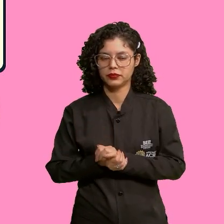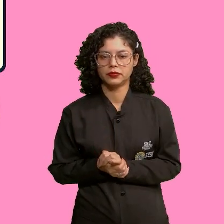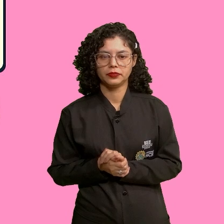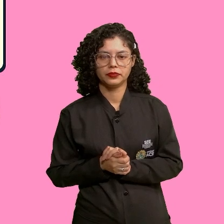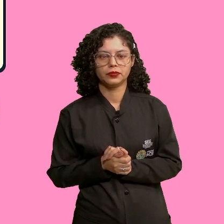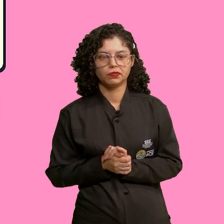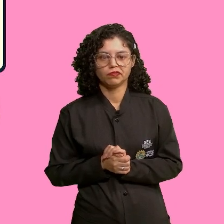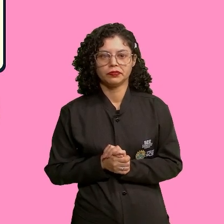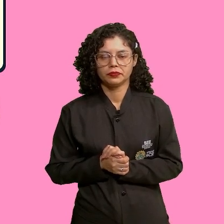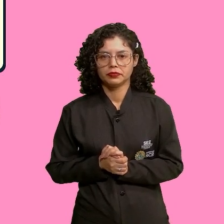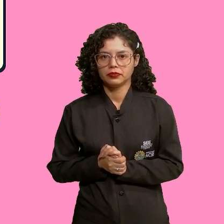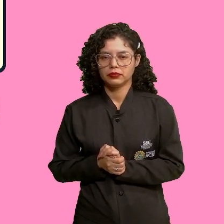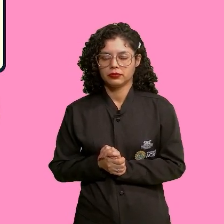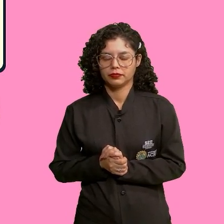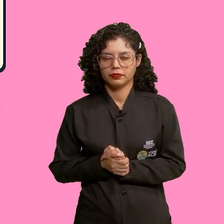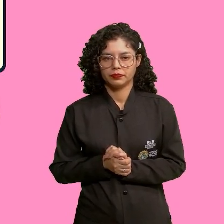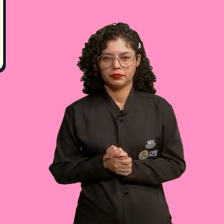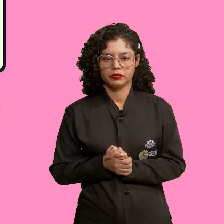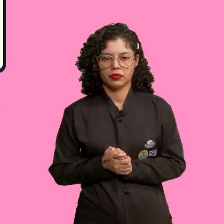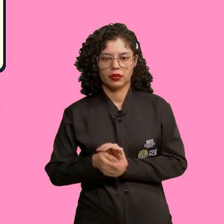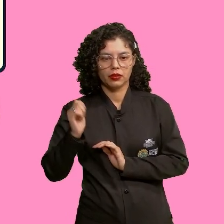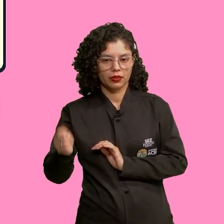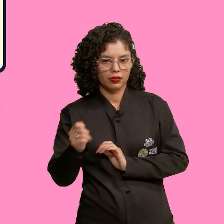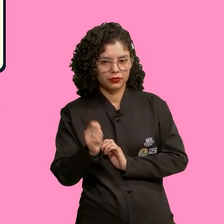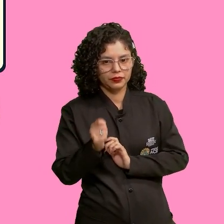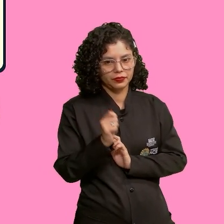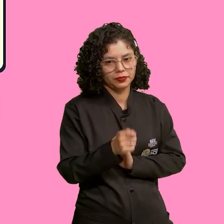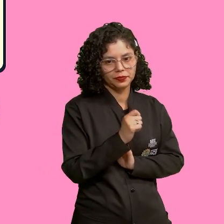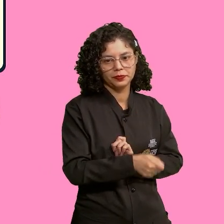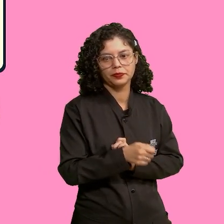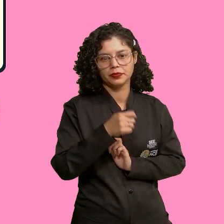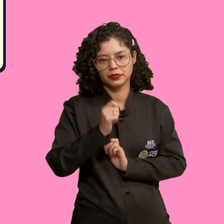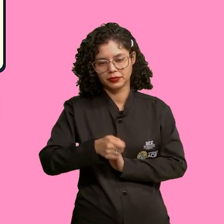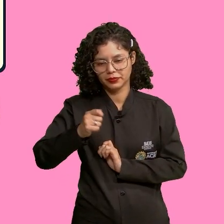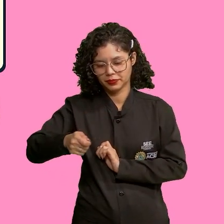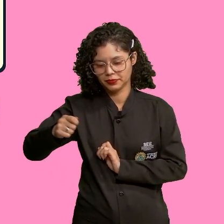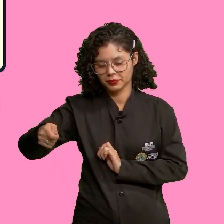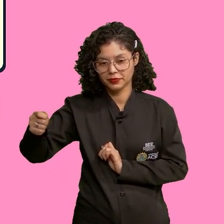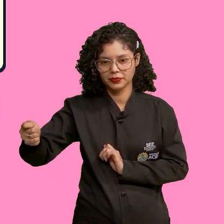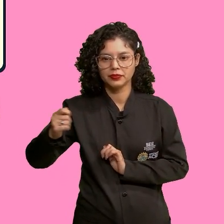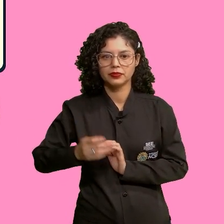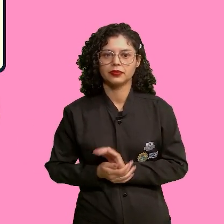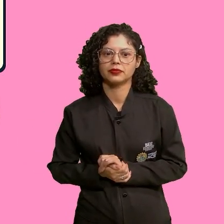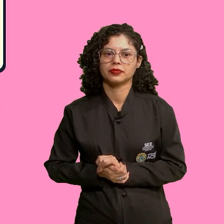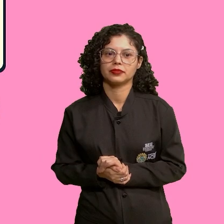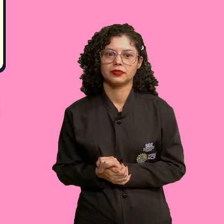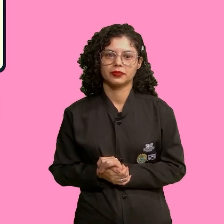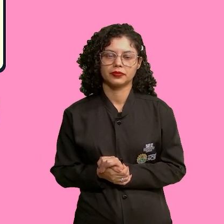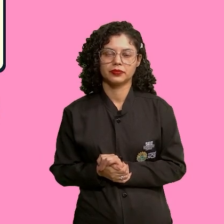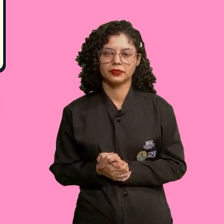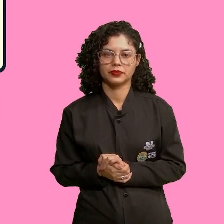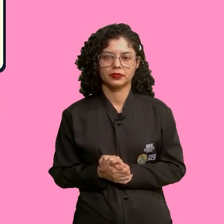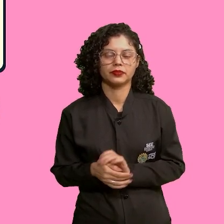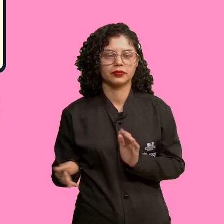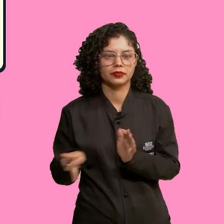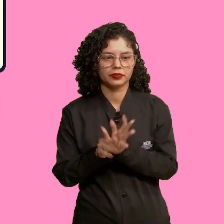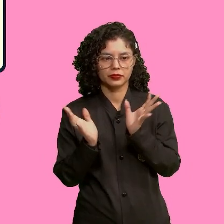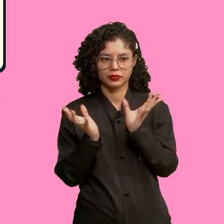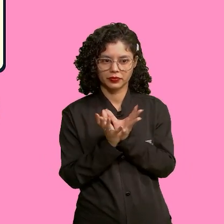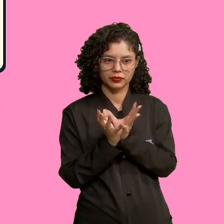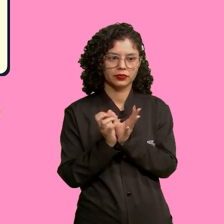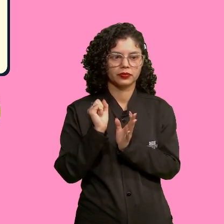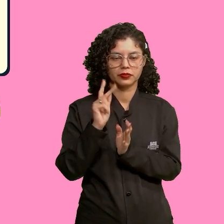Já estou dando a dica. Então, é o xilofone, que não pertence a essa